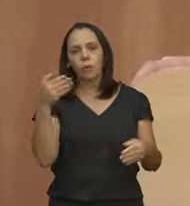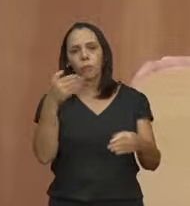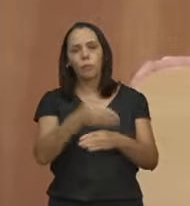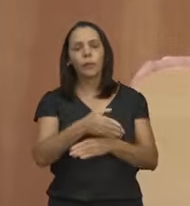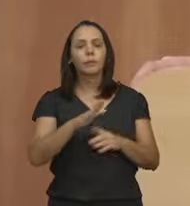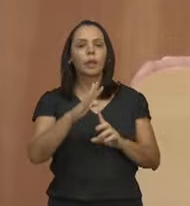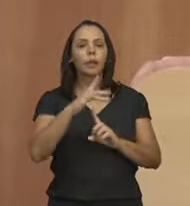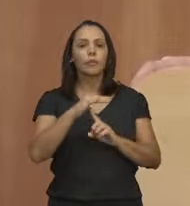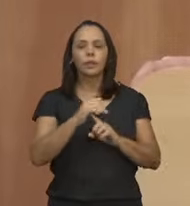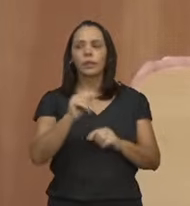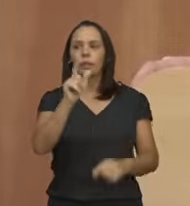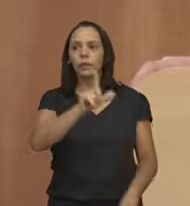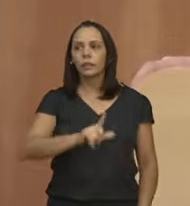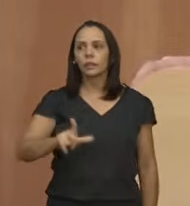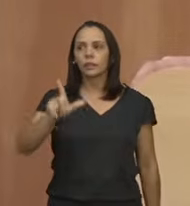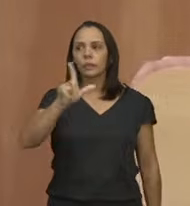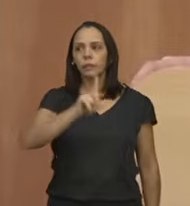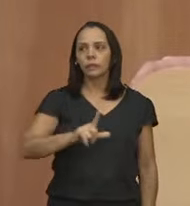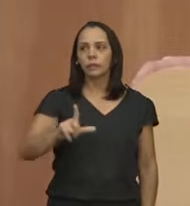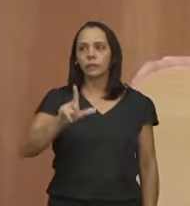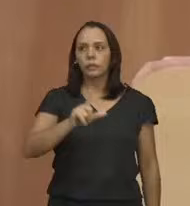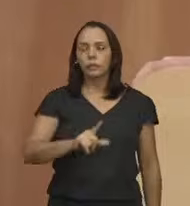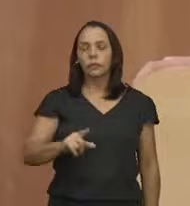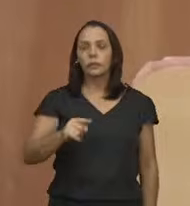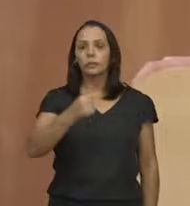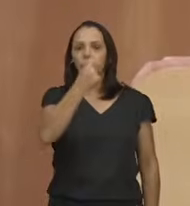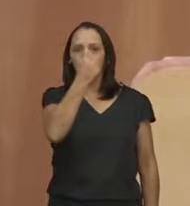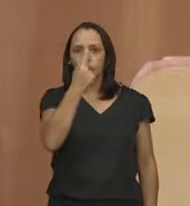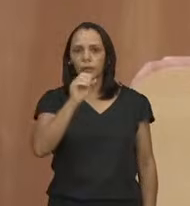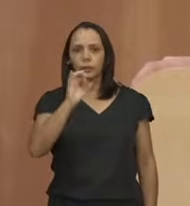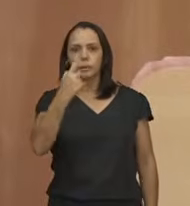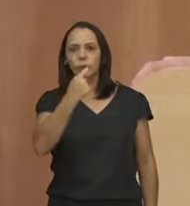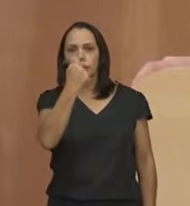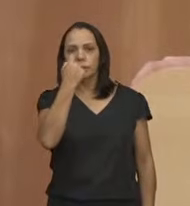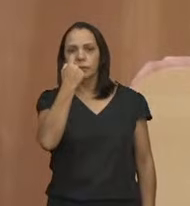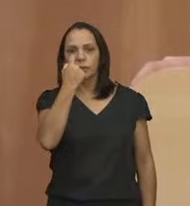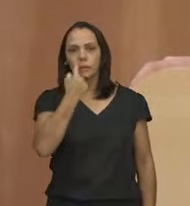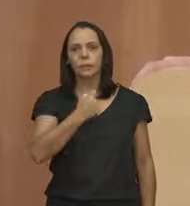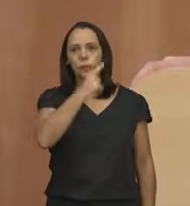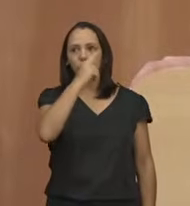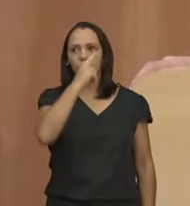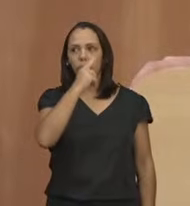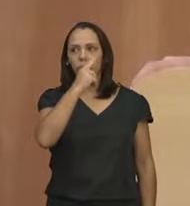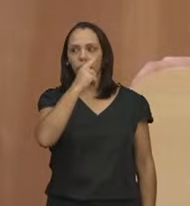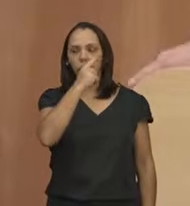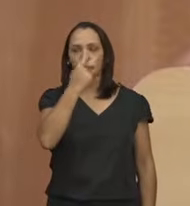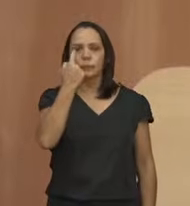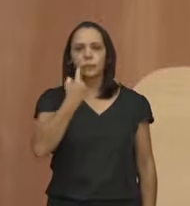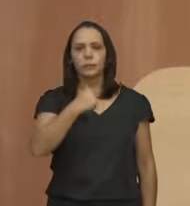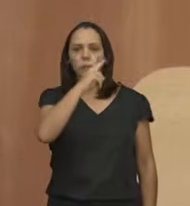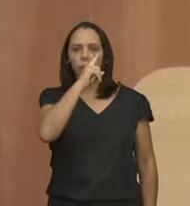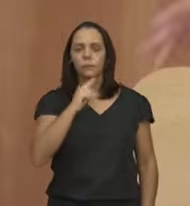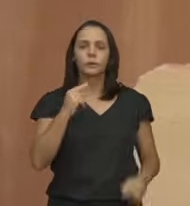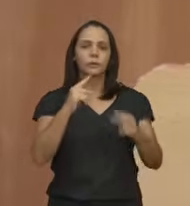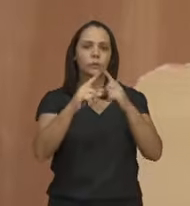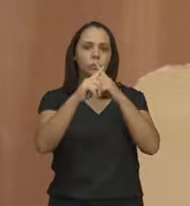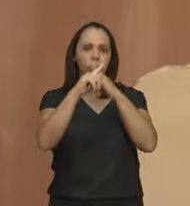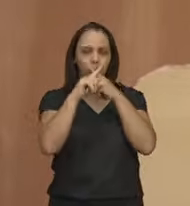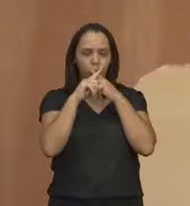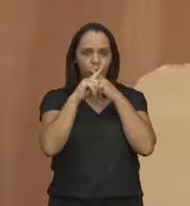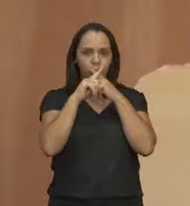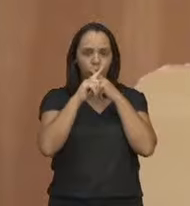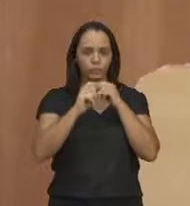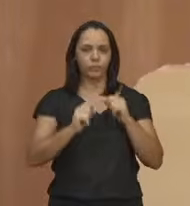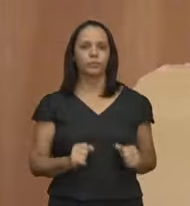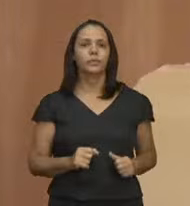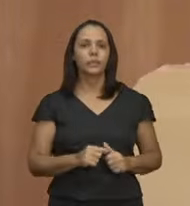ocorreria ali em São José dos Campos. Sem entrar no mérito, se eu concordo ou discordo com essa jornalista, acho que essa é uma discussão que não